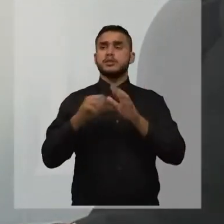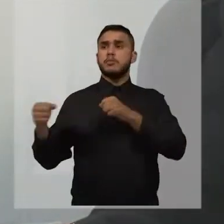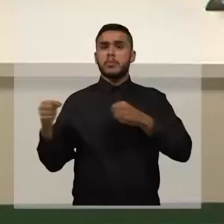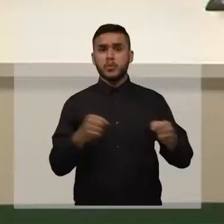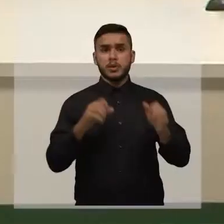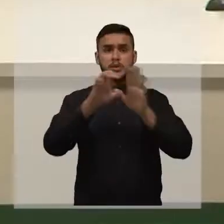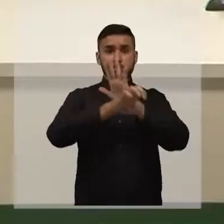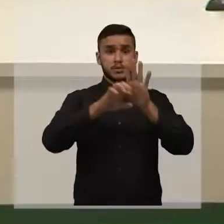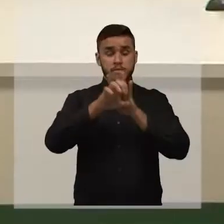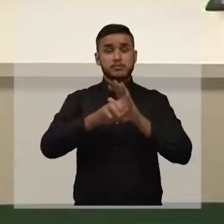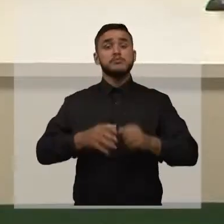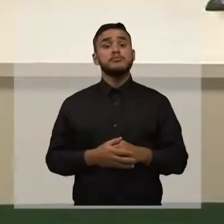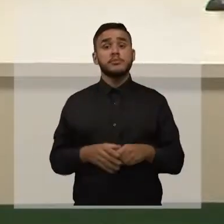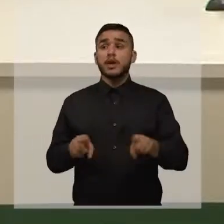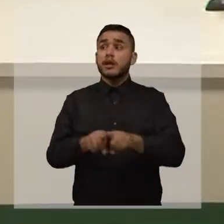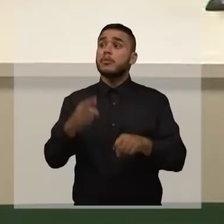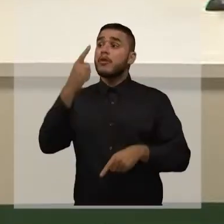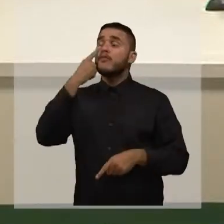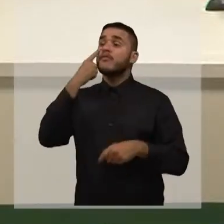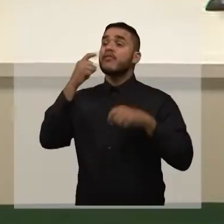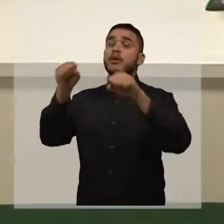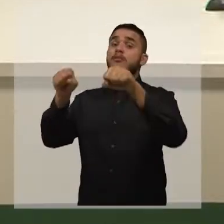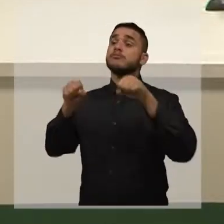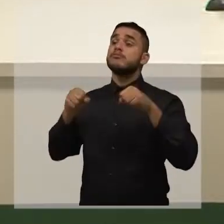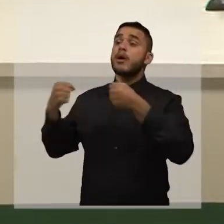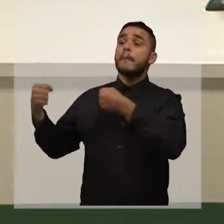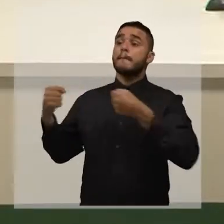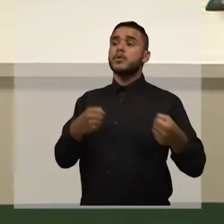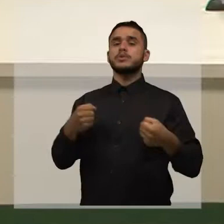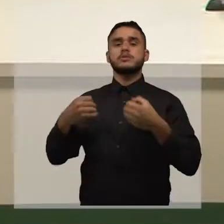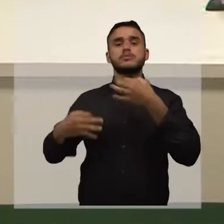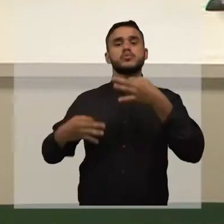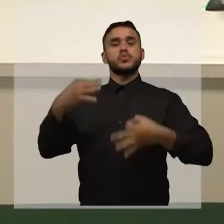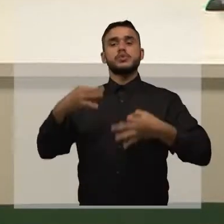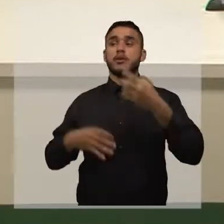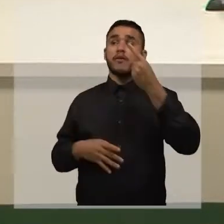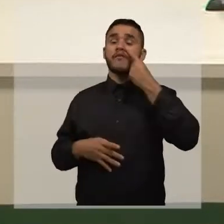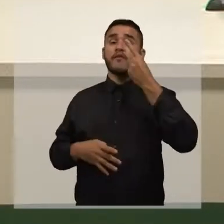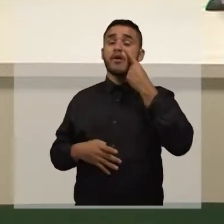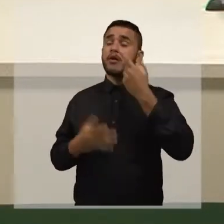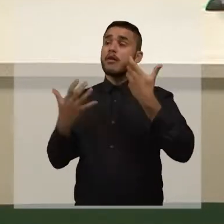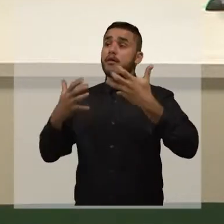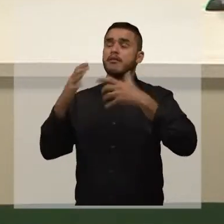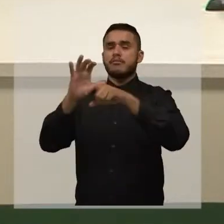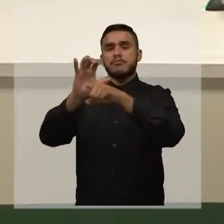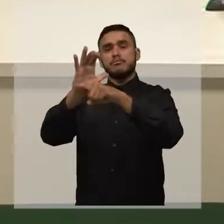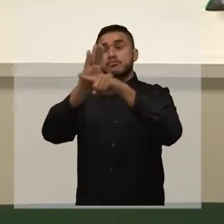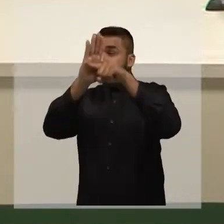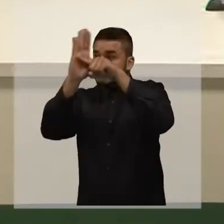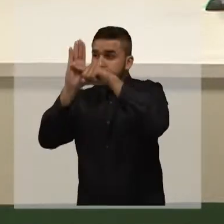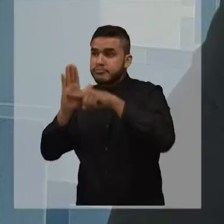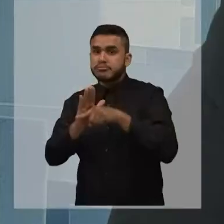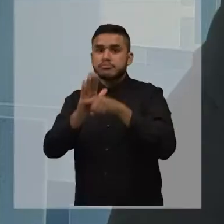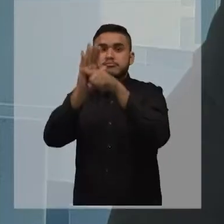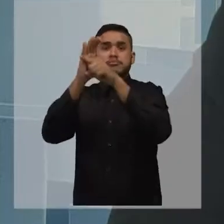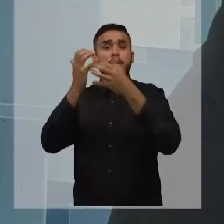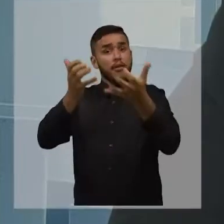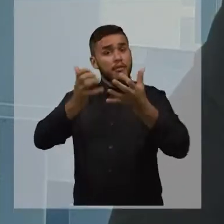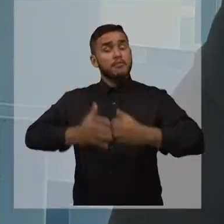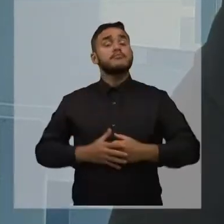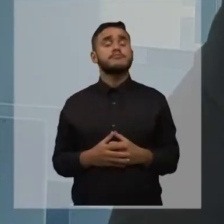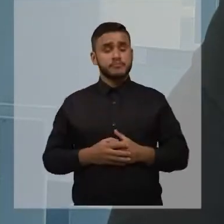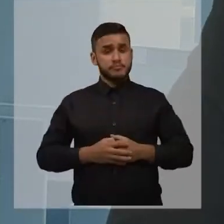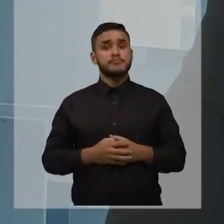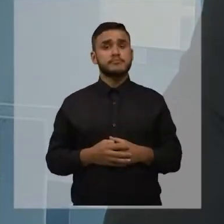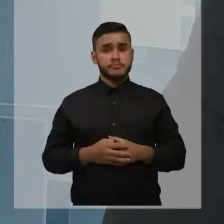Carlos Frederico? O Judiciário. O Judiciário. Por que querem abrir? E aí é que está o grande problema. O